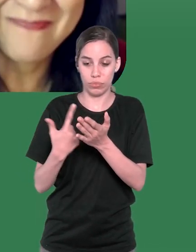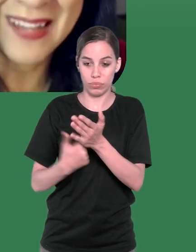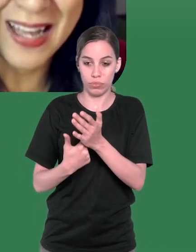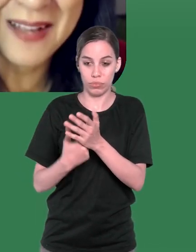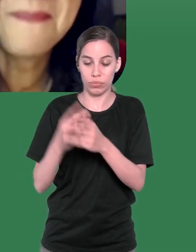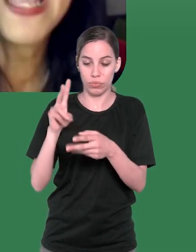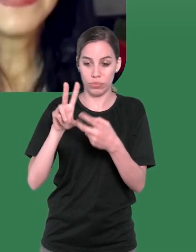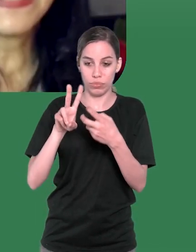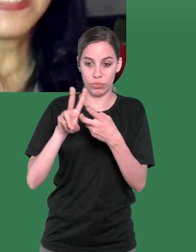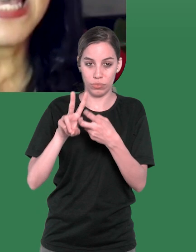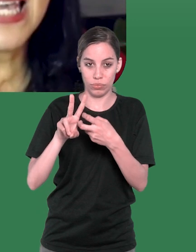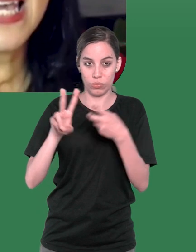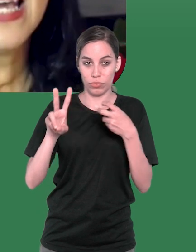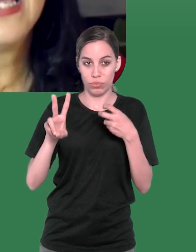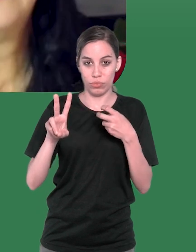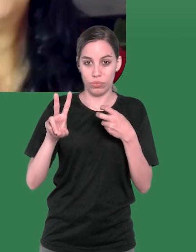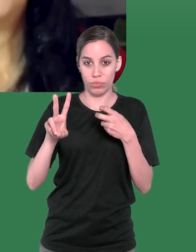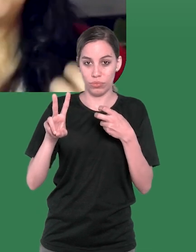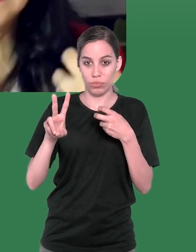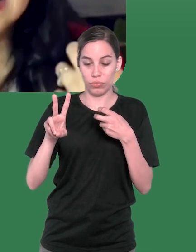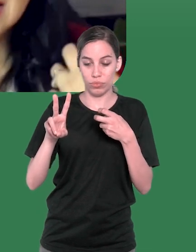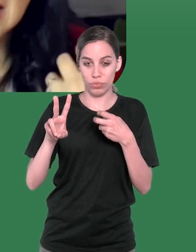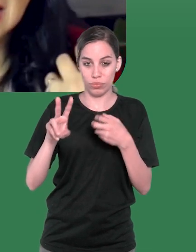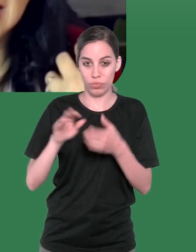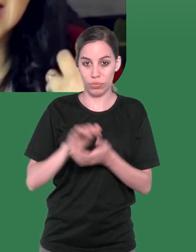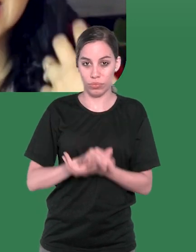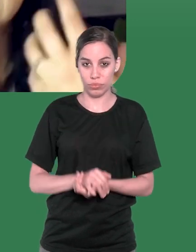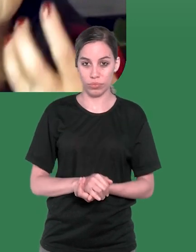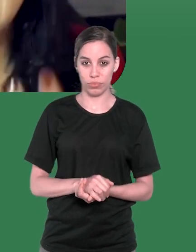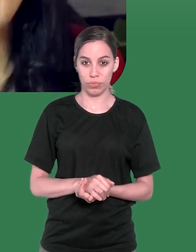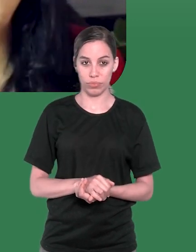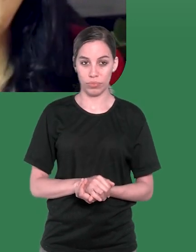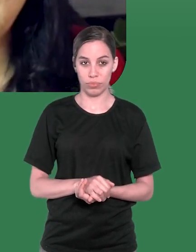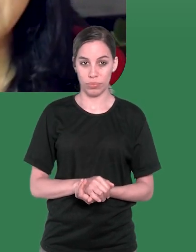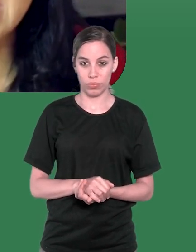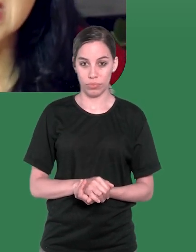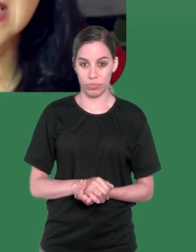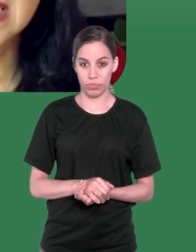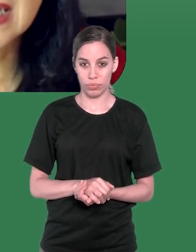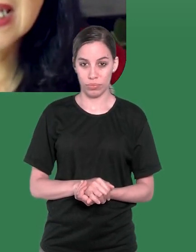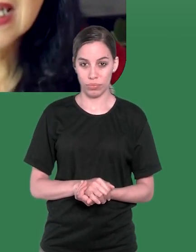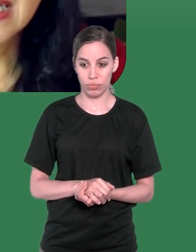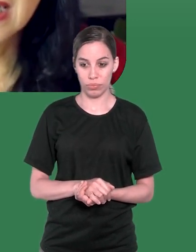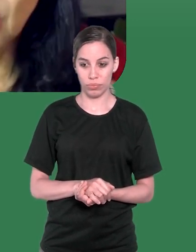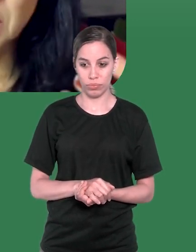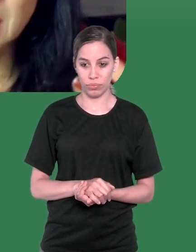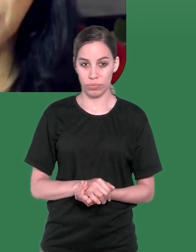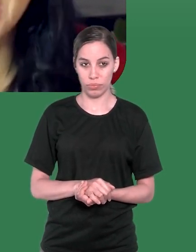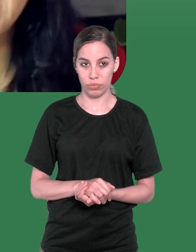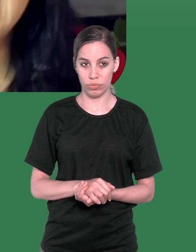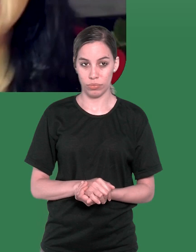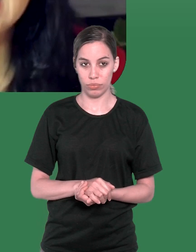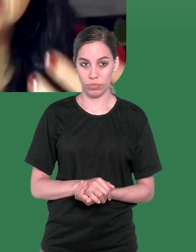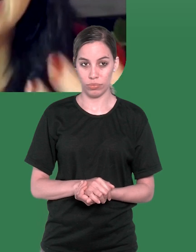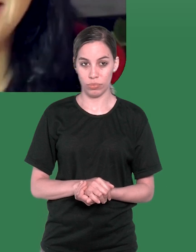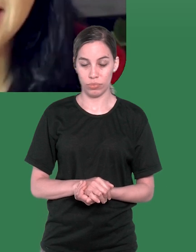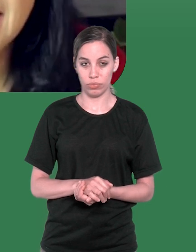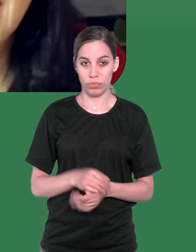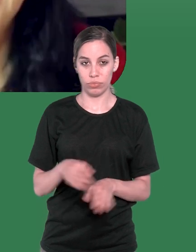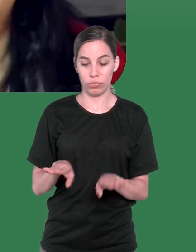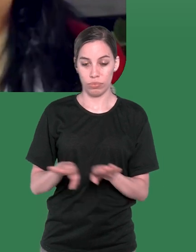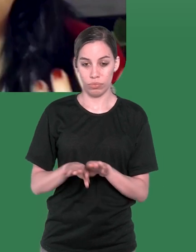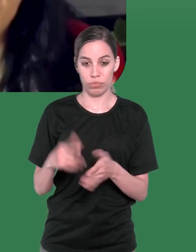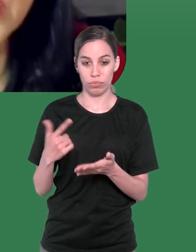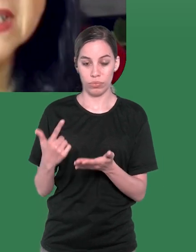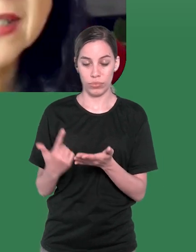indígenas, né, e nas literaturas contemporâneas